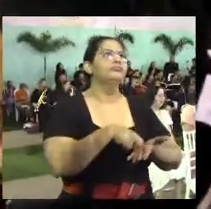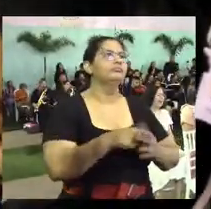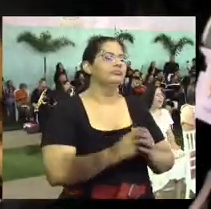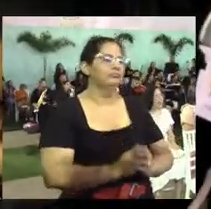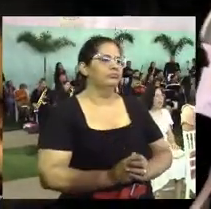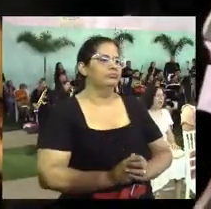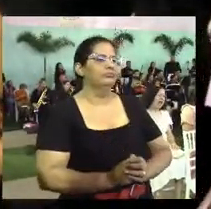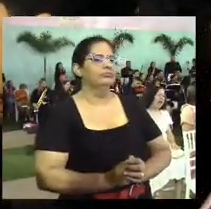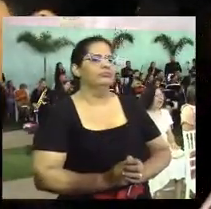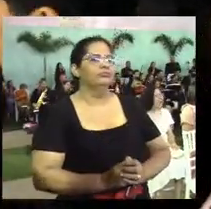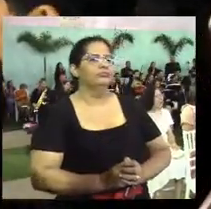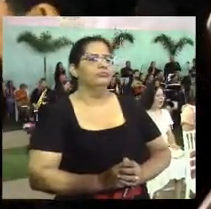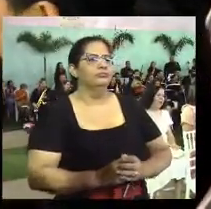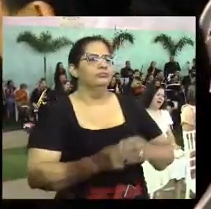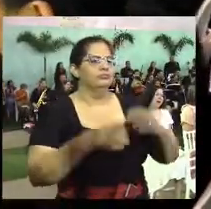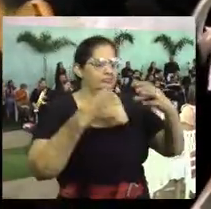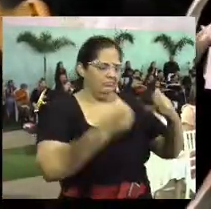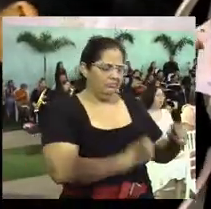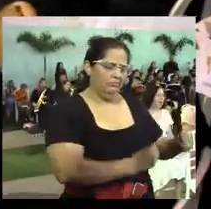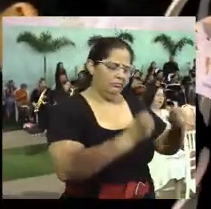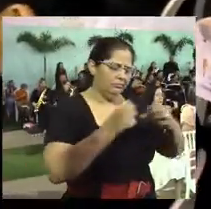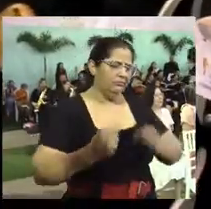do lado